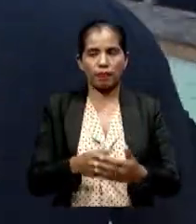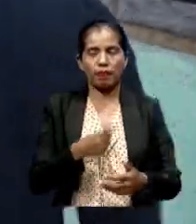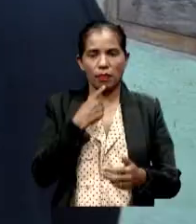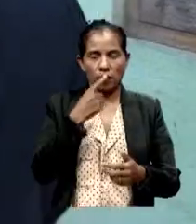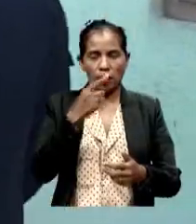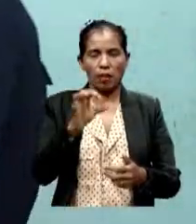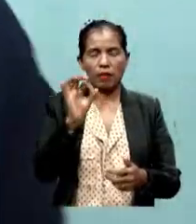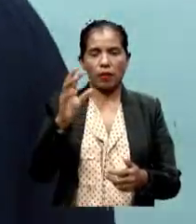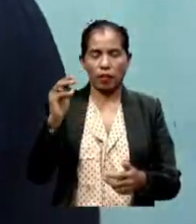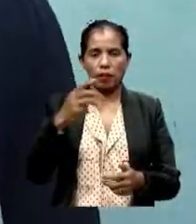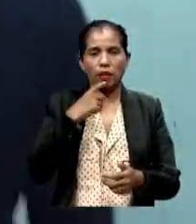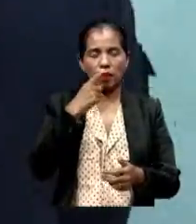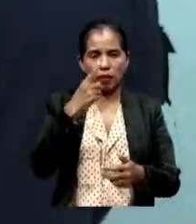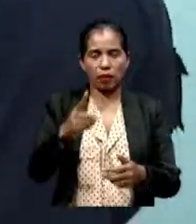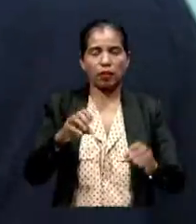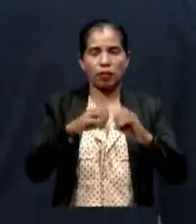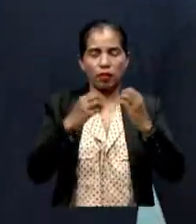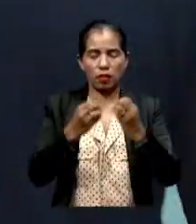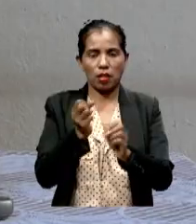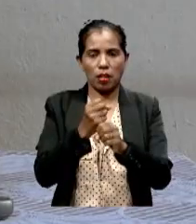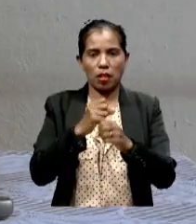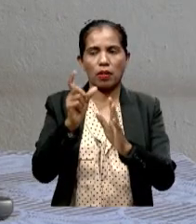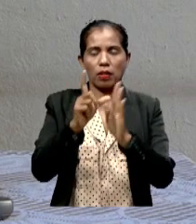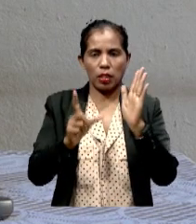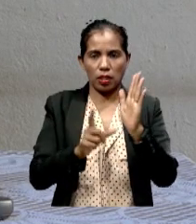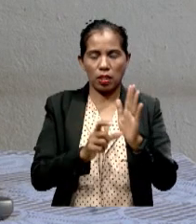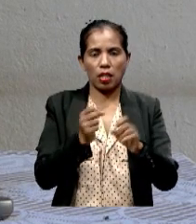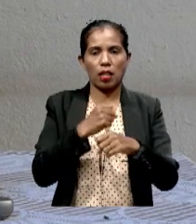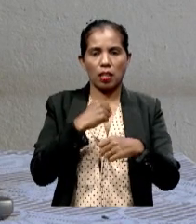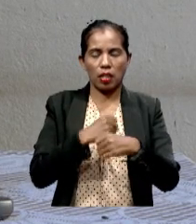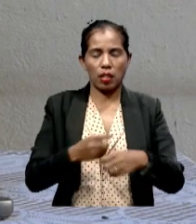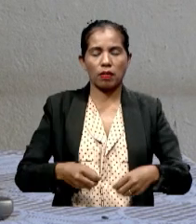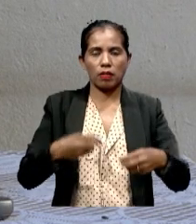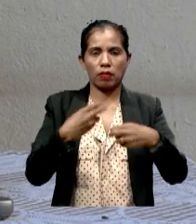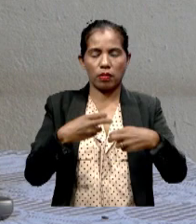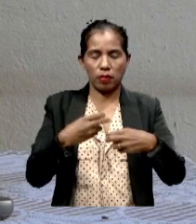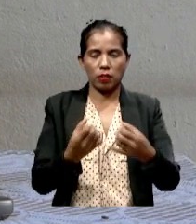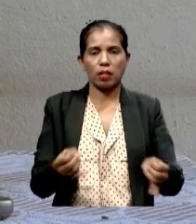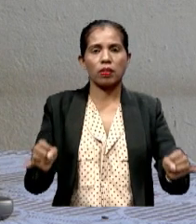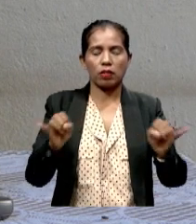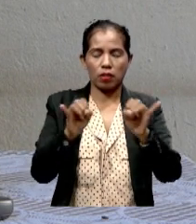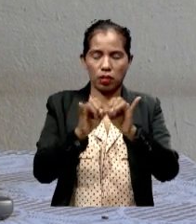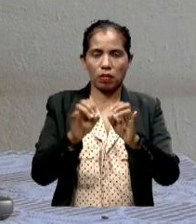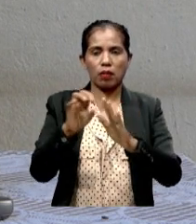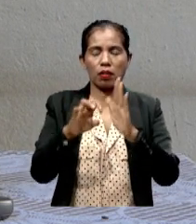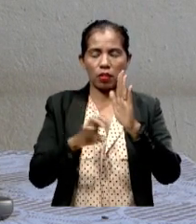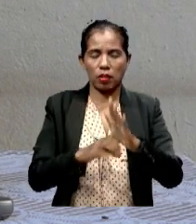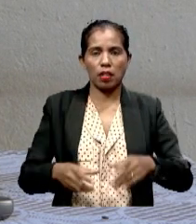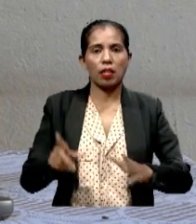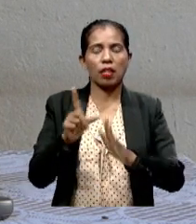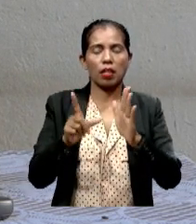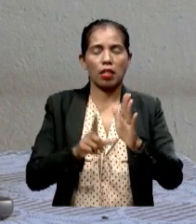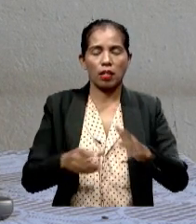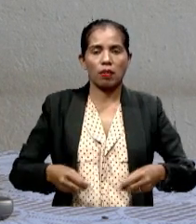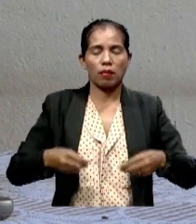considera organ seberanu nebe kria lei ne hanesan kria hela konflitu ba institusi stadu. Lei ne fo kompetensi spesifiku